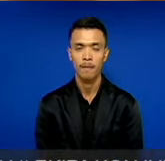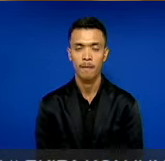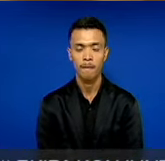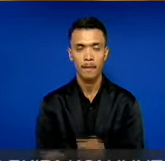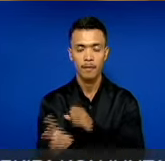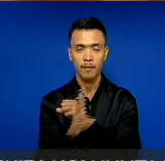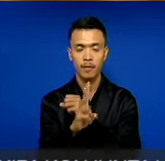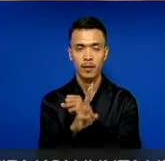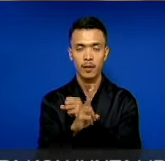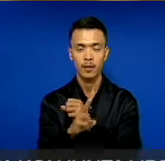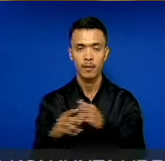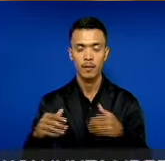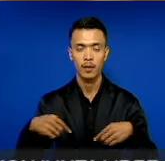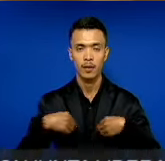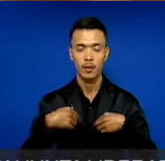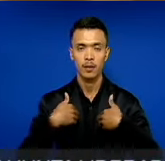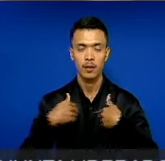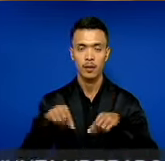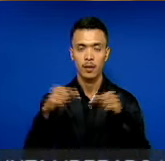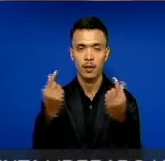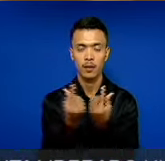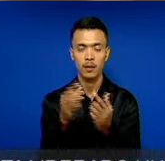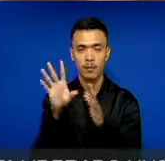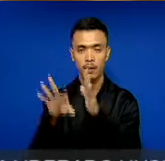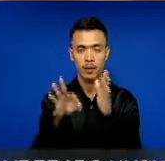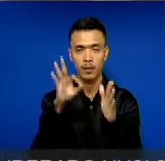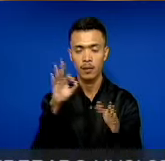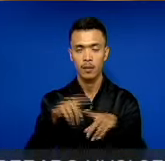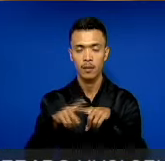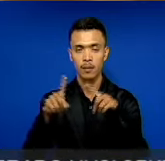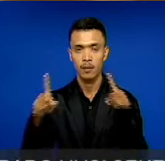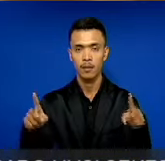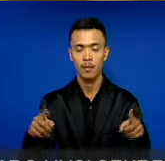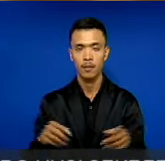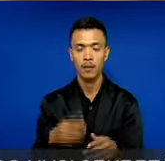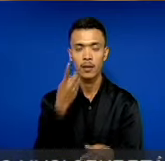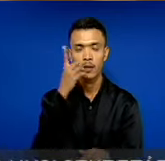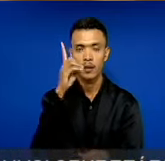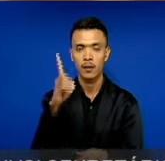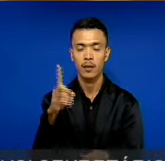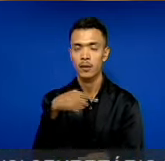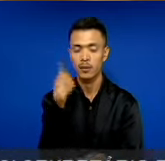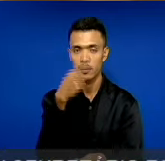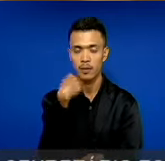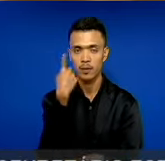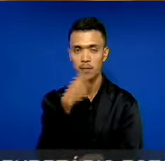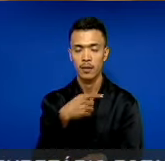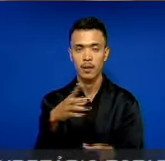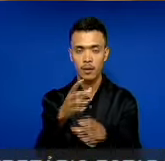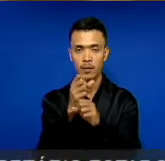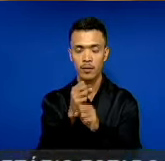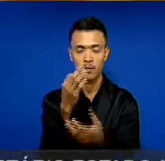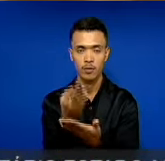vítima na equipa, né, é tanta vítima que se é né, então, mas vê a tudo em que se é uma cá. Se moça